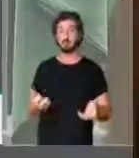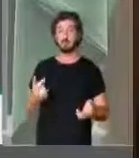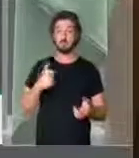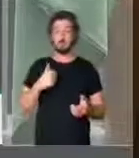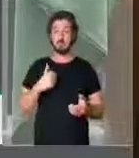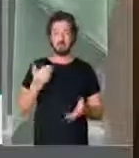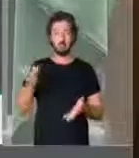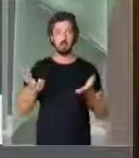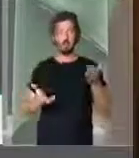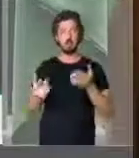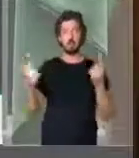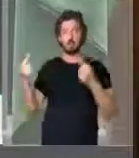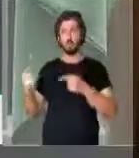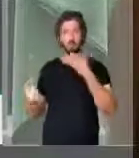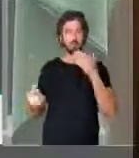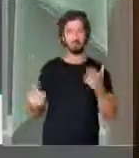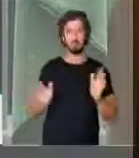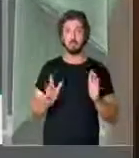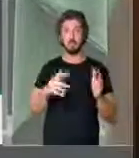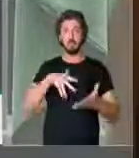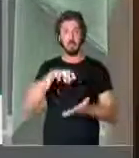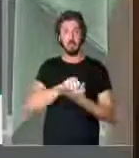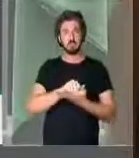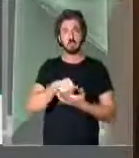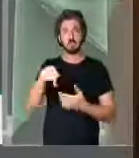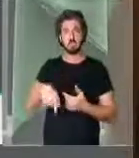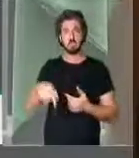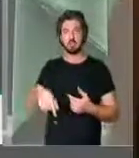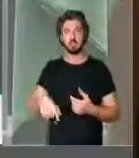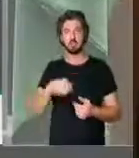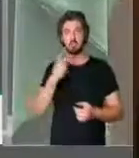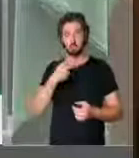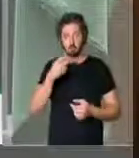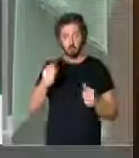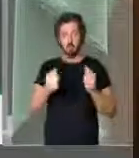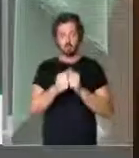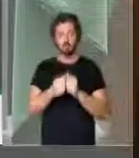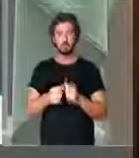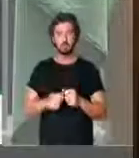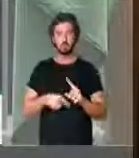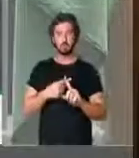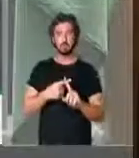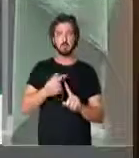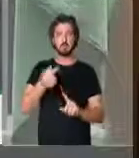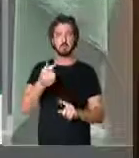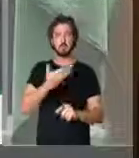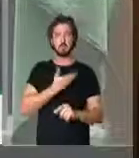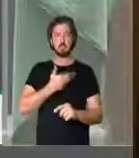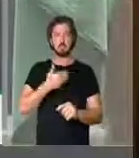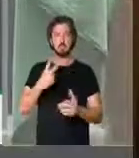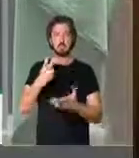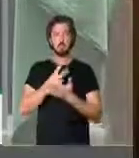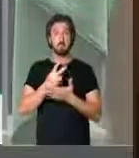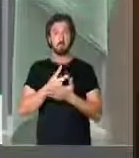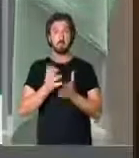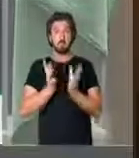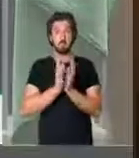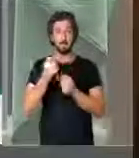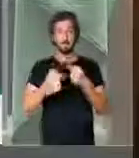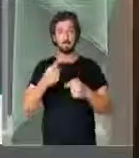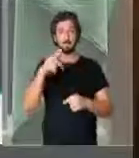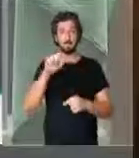tenho 2 pesos e 2 medidas, eu quero deixar aqui o registro, que juntamente com outros 7 colegas de partido do